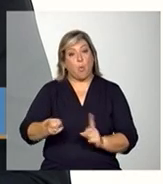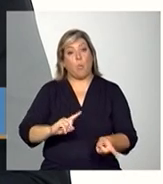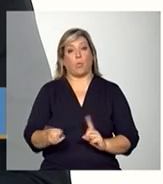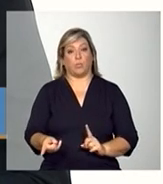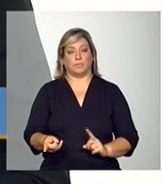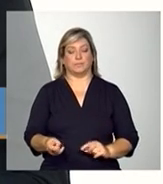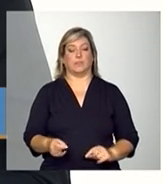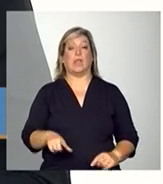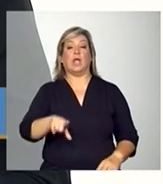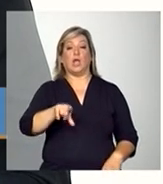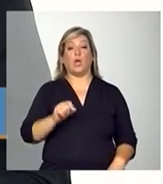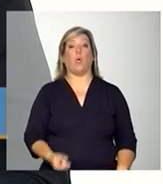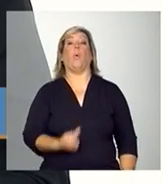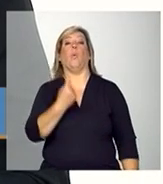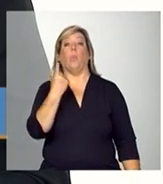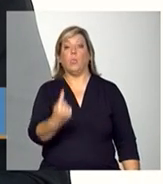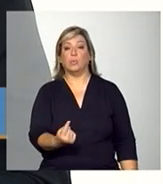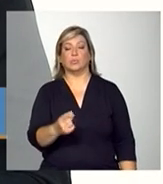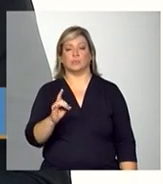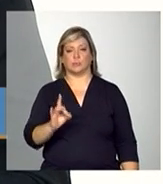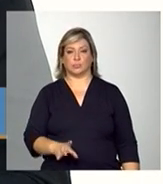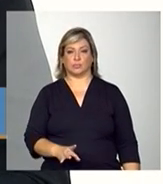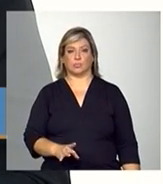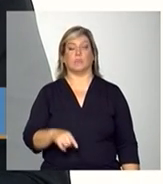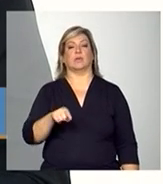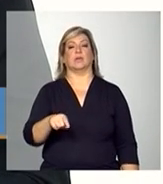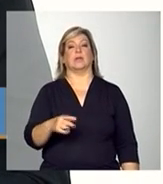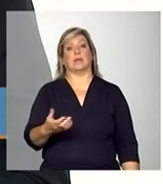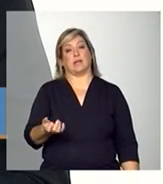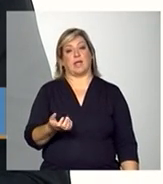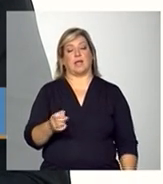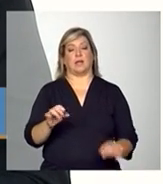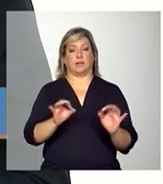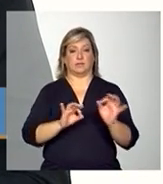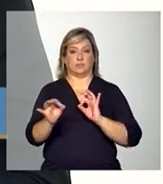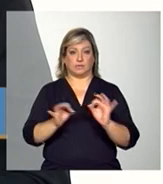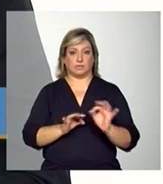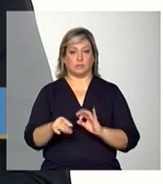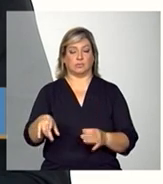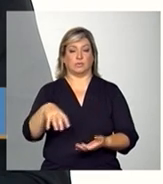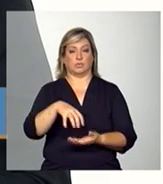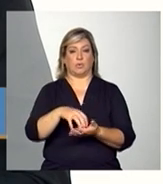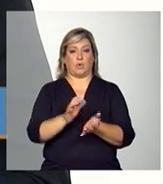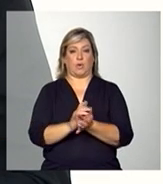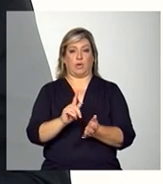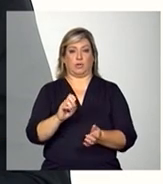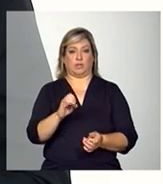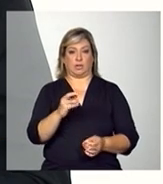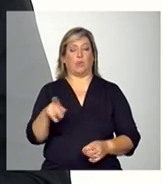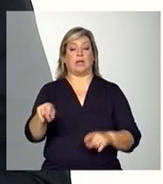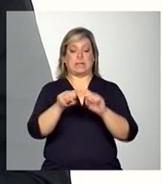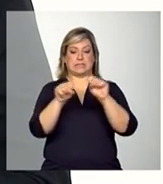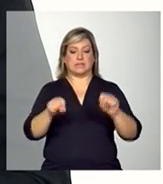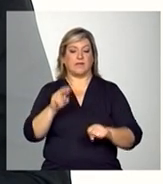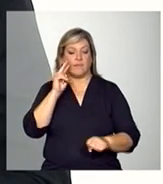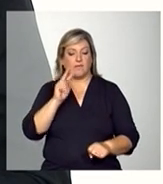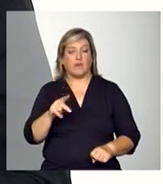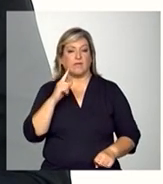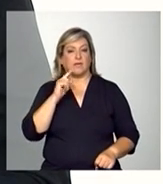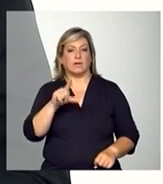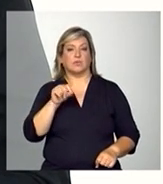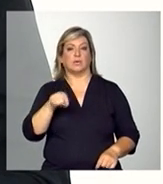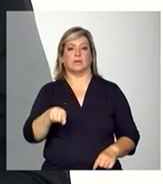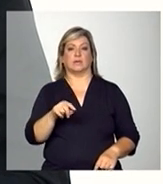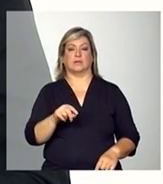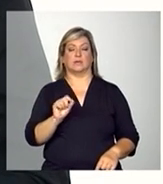eh E se ele escolher por exemplo ser o administrador titular do órgão gestor o sistema vai identificar o vicepresidente